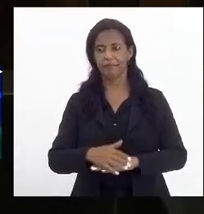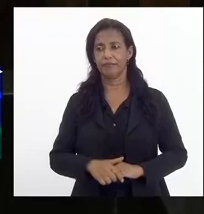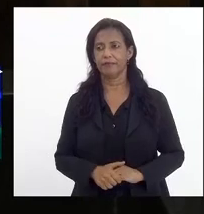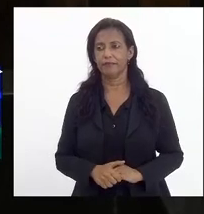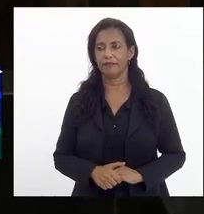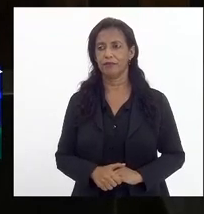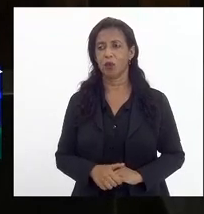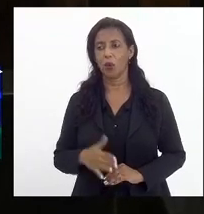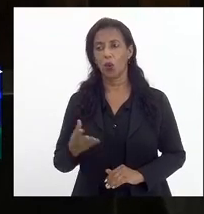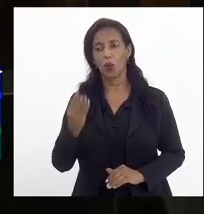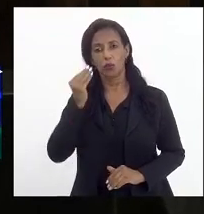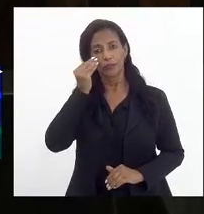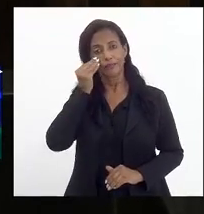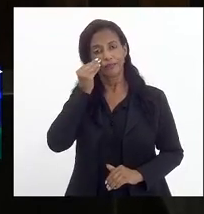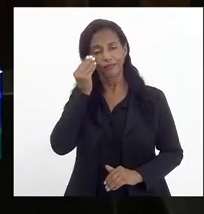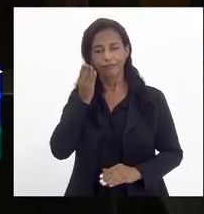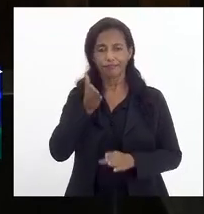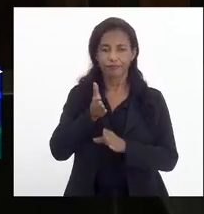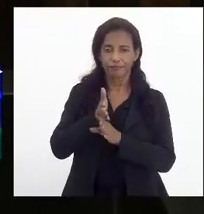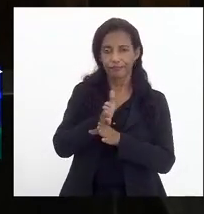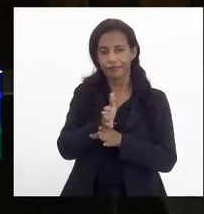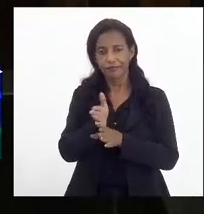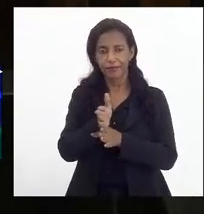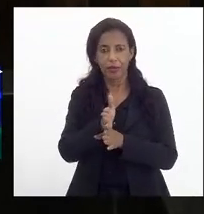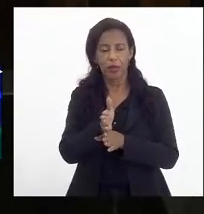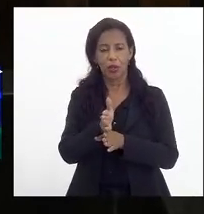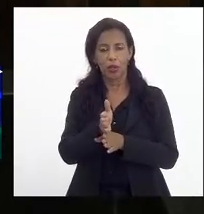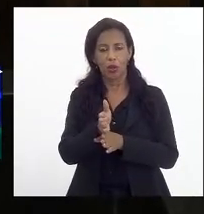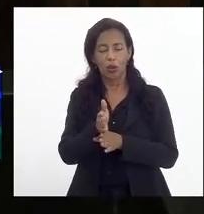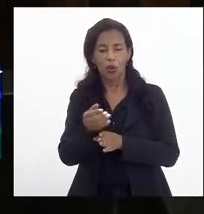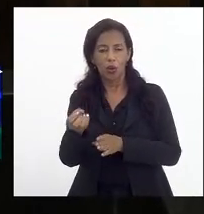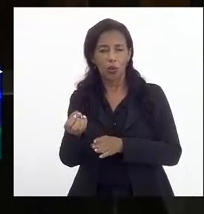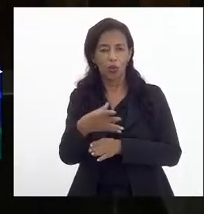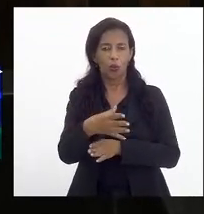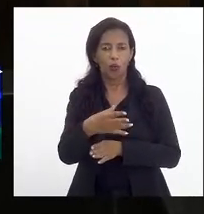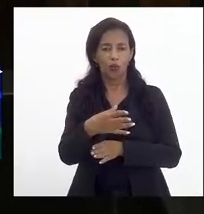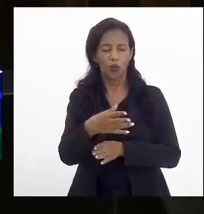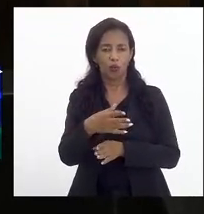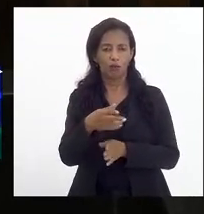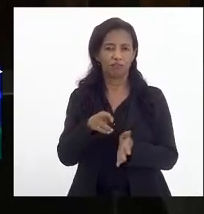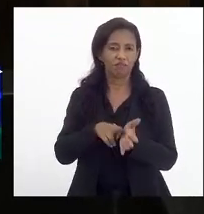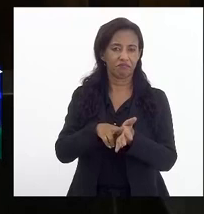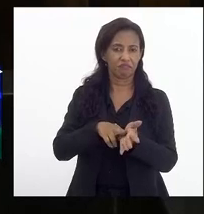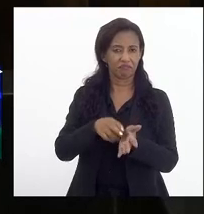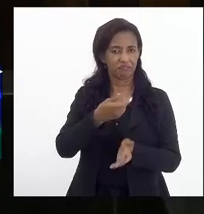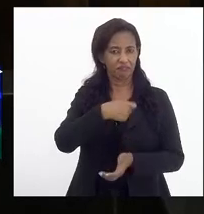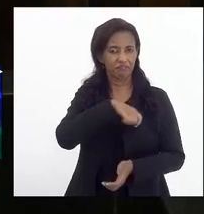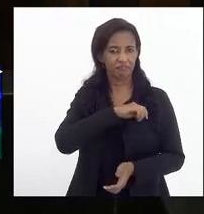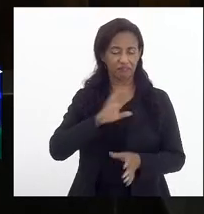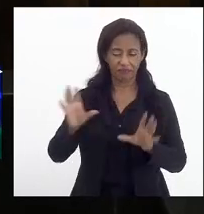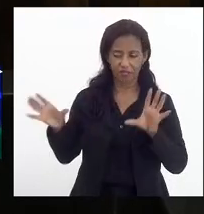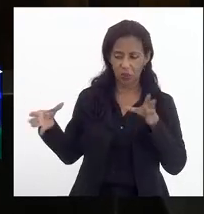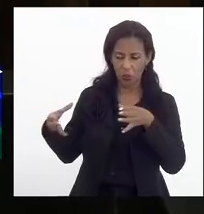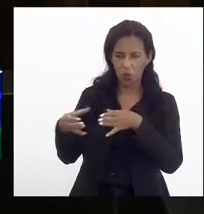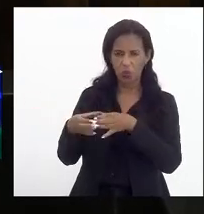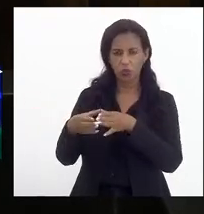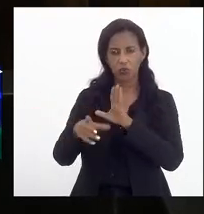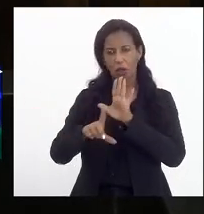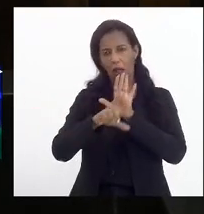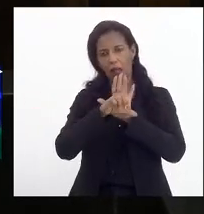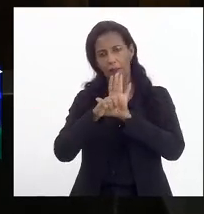ou tentando entrar no novo regime de recuperação fiscal com aquele conjunto de